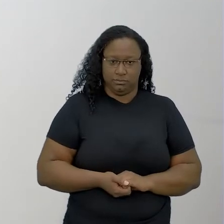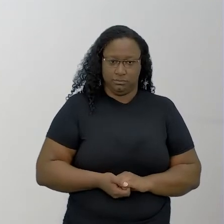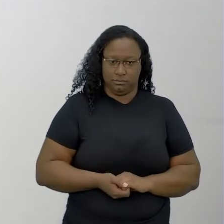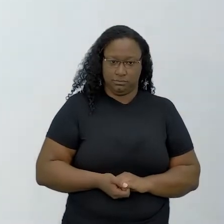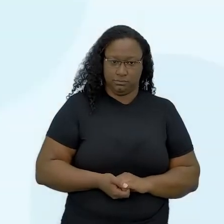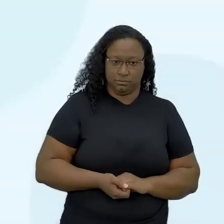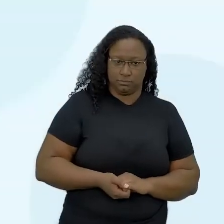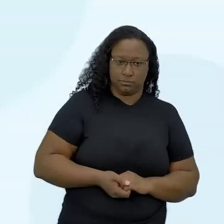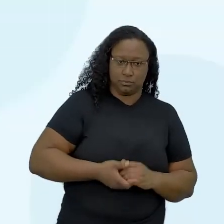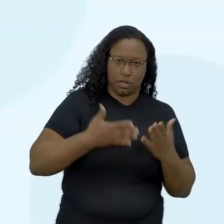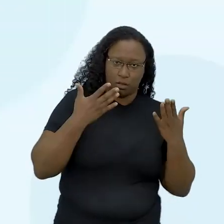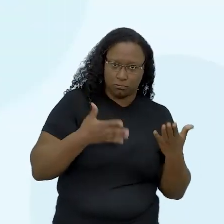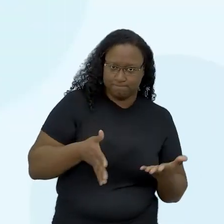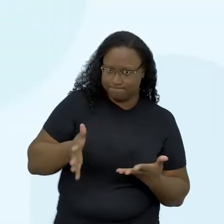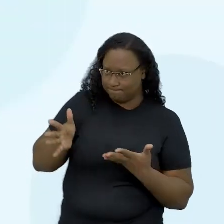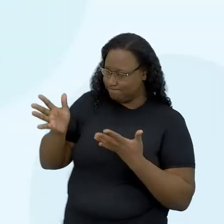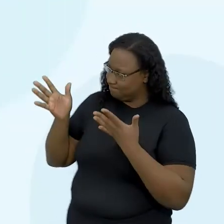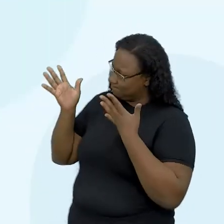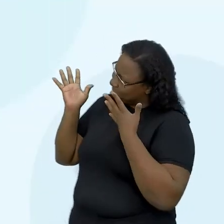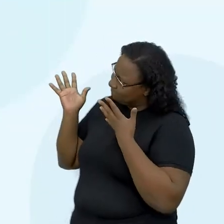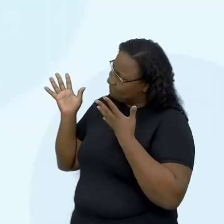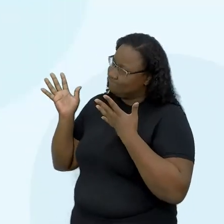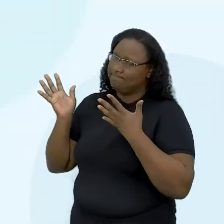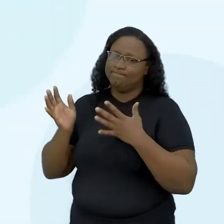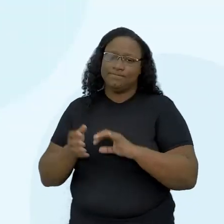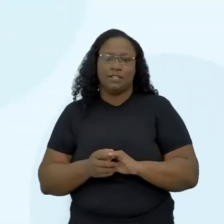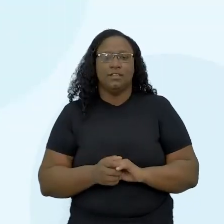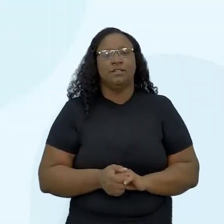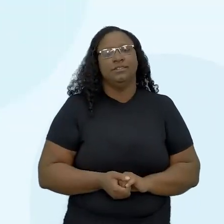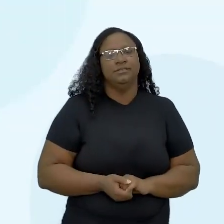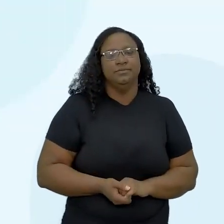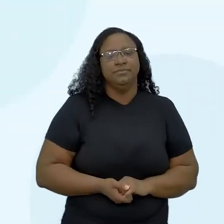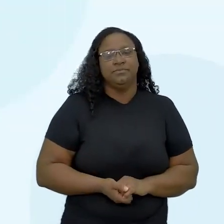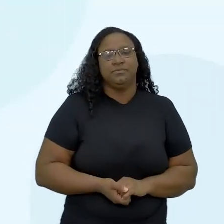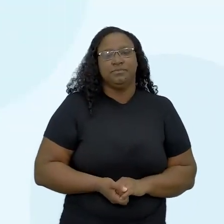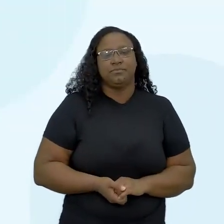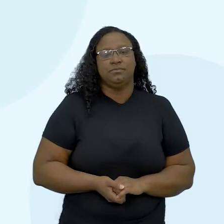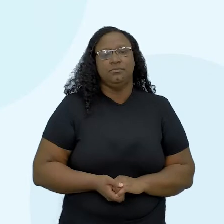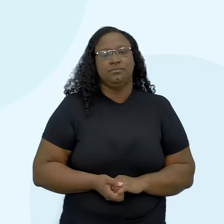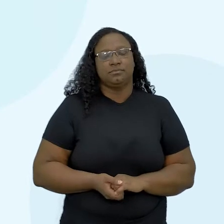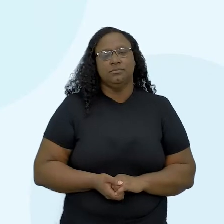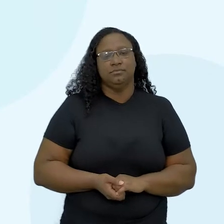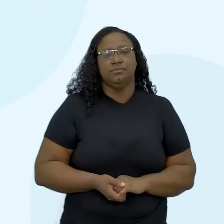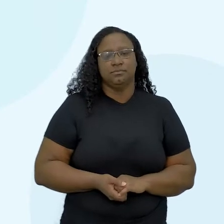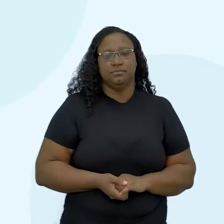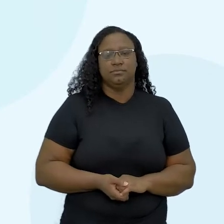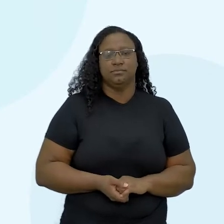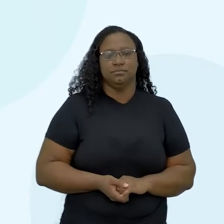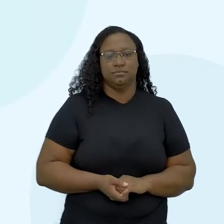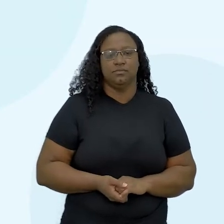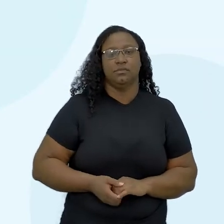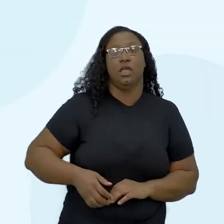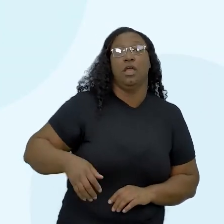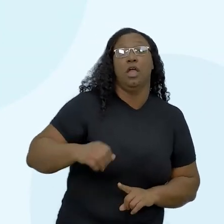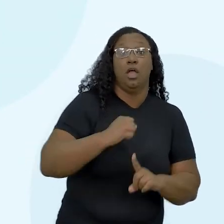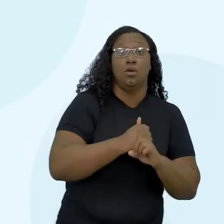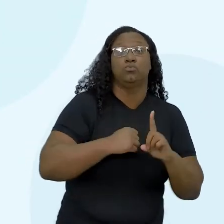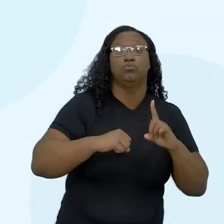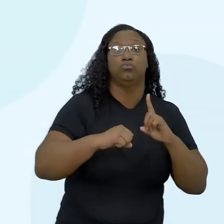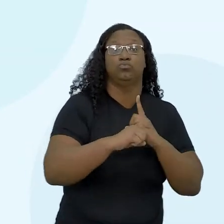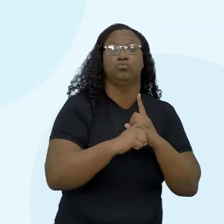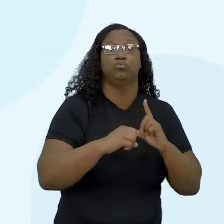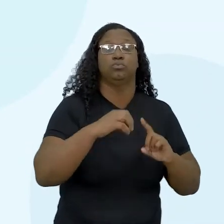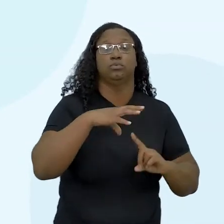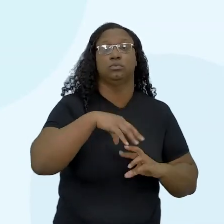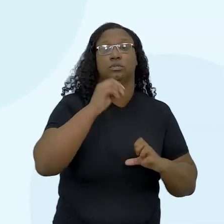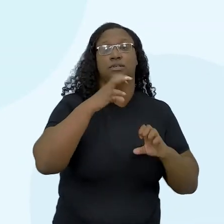o LED agora para falar de alguns estudos de caso relacionados a empreendedorismo social, todos eles muito